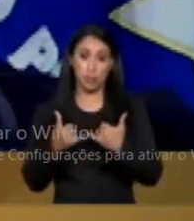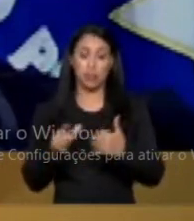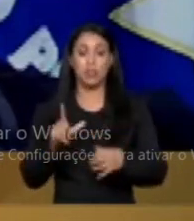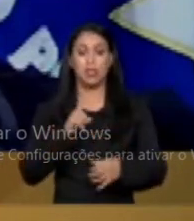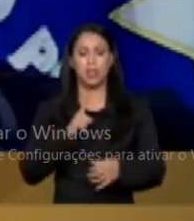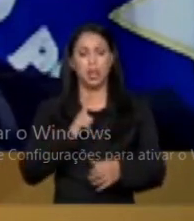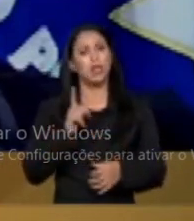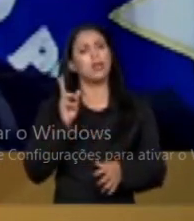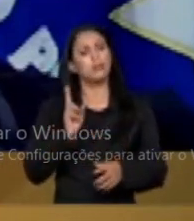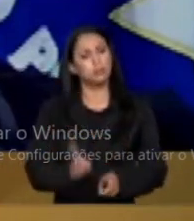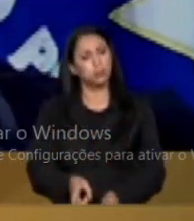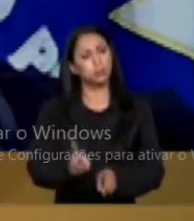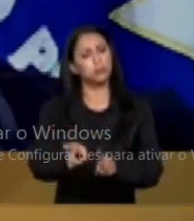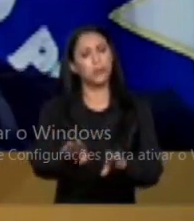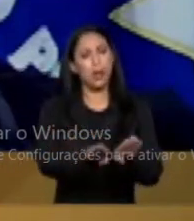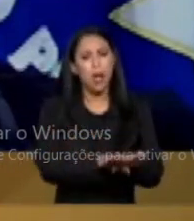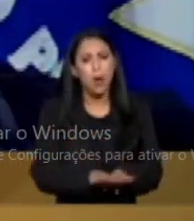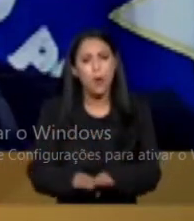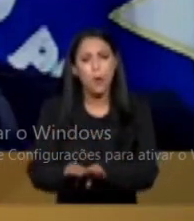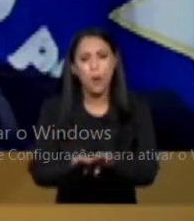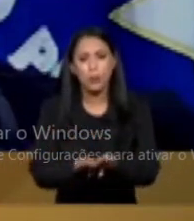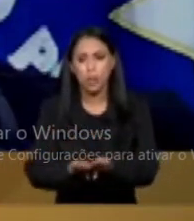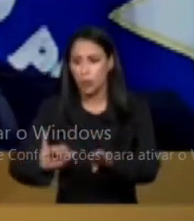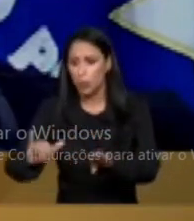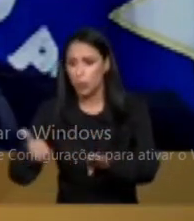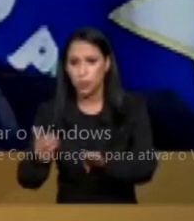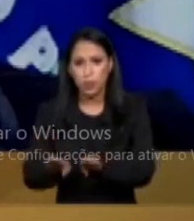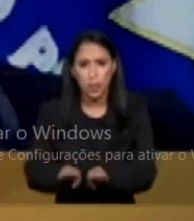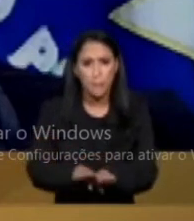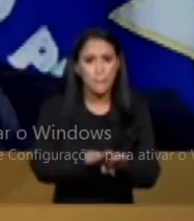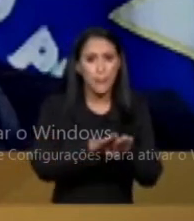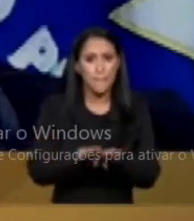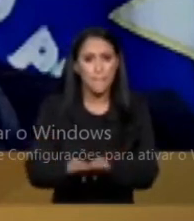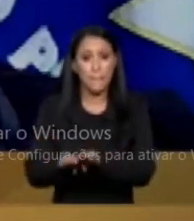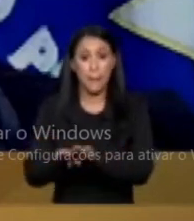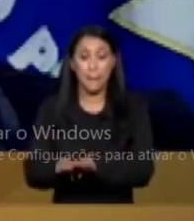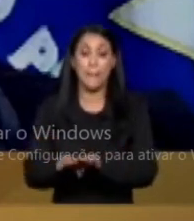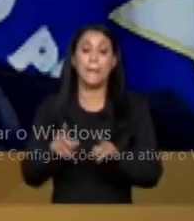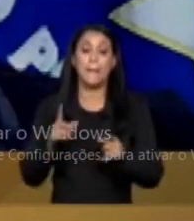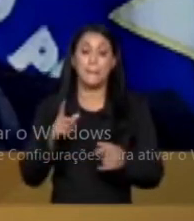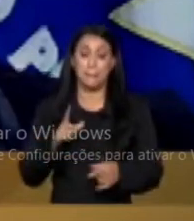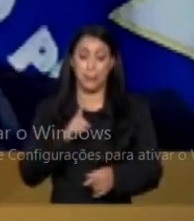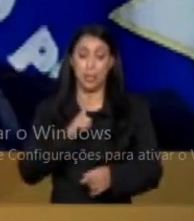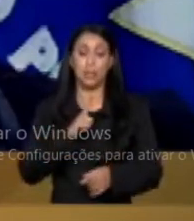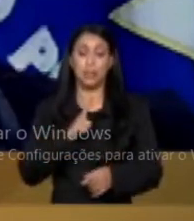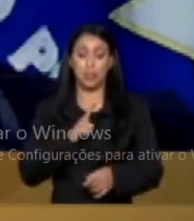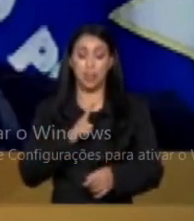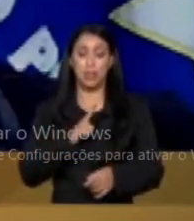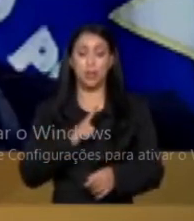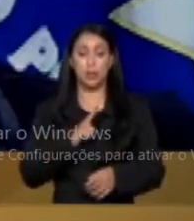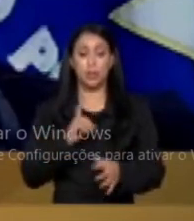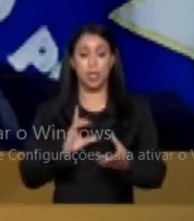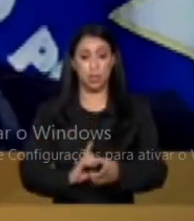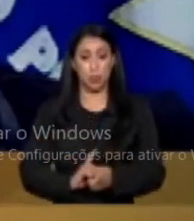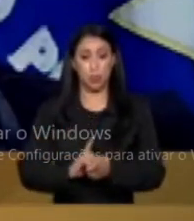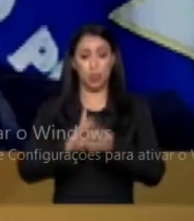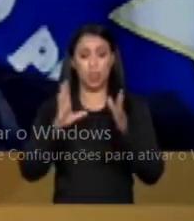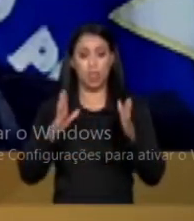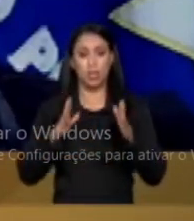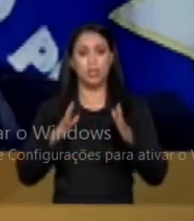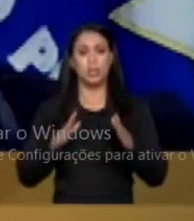a igualdade de oportunidades para que a pirâmide da democracia não se